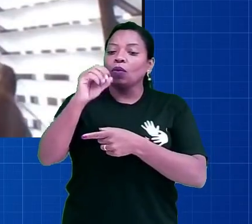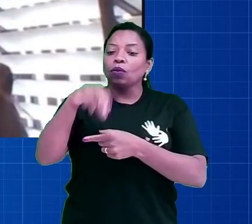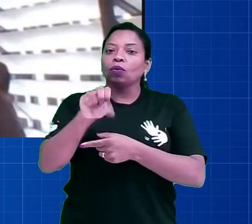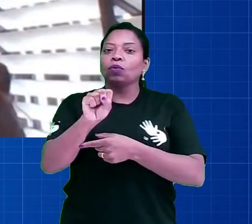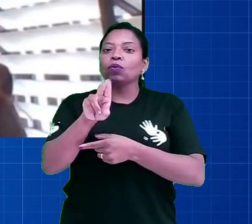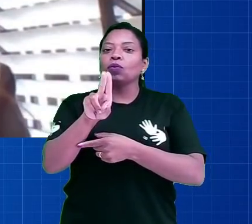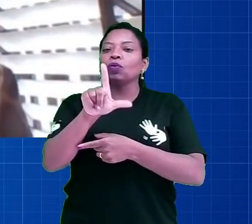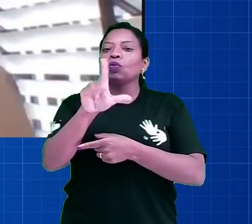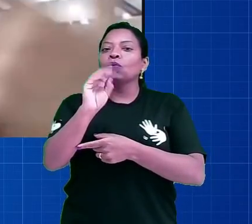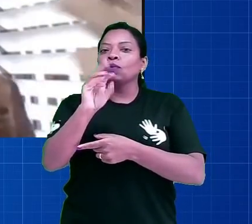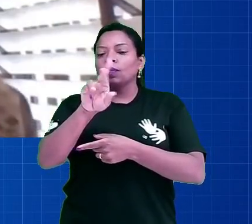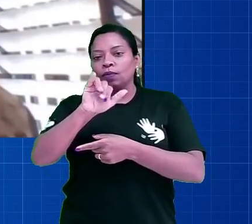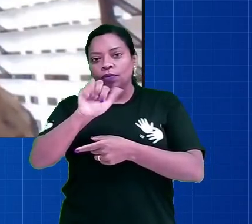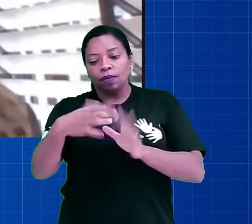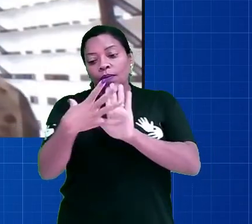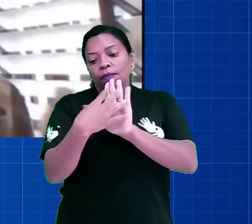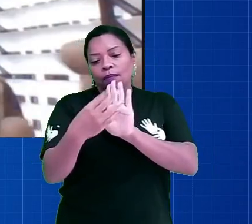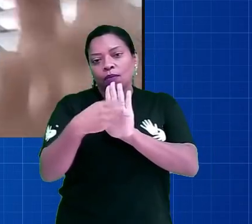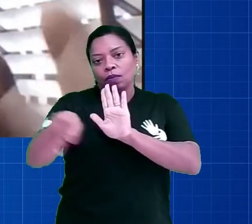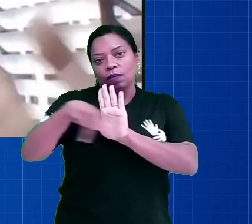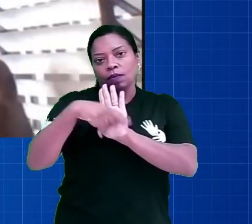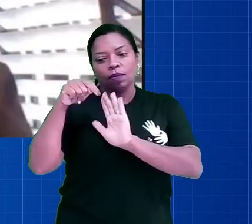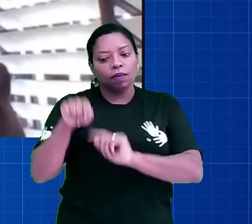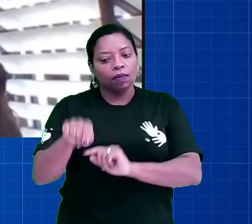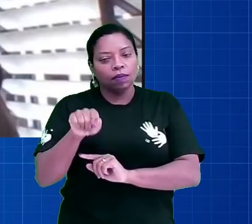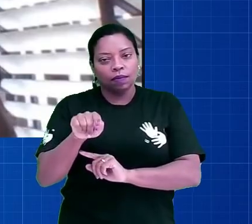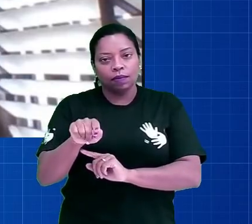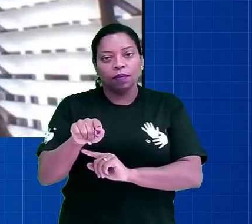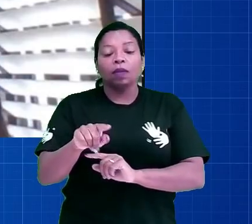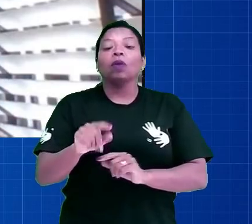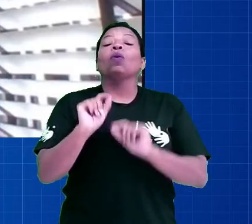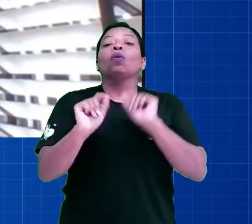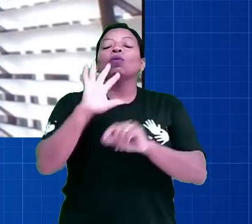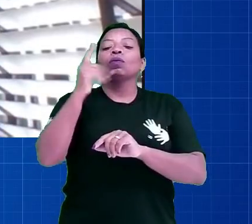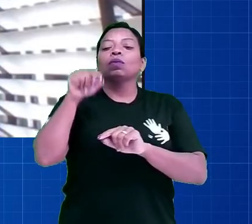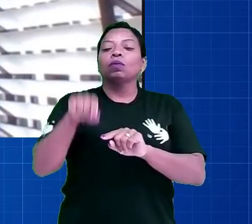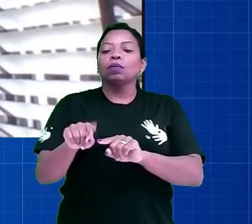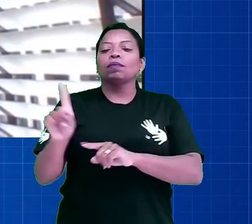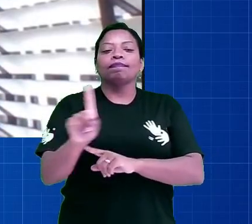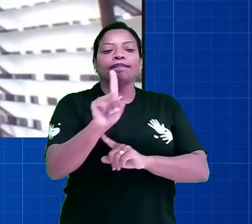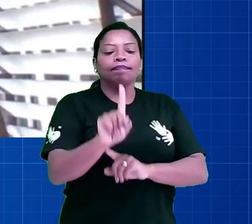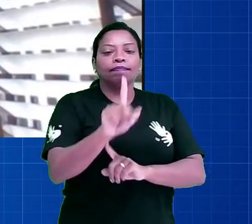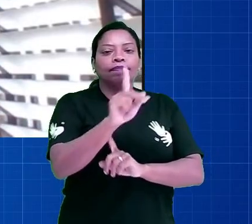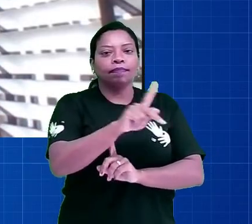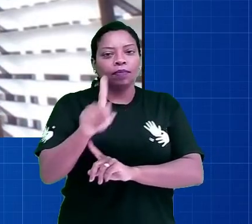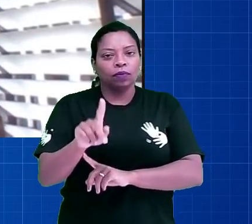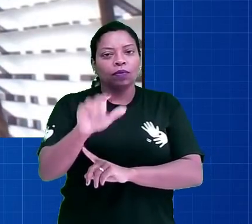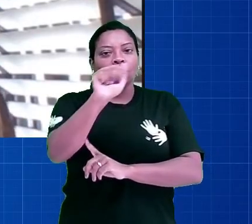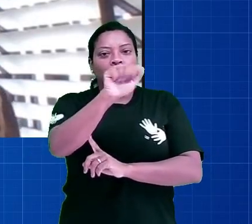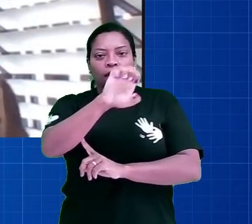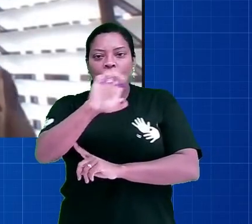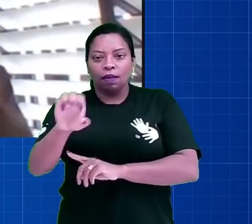em linhas gerais, a consultoria seria um modelo, uma perspectiva que um